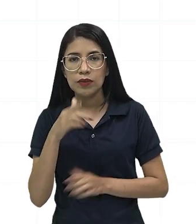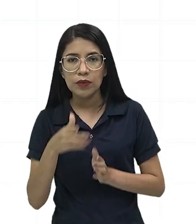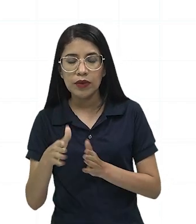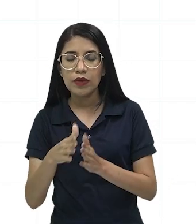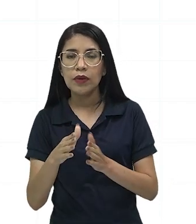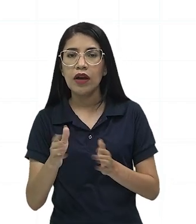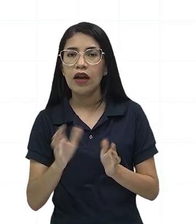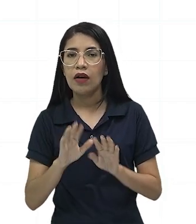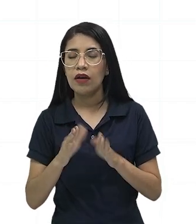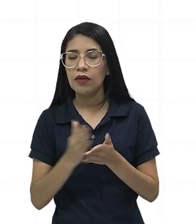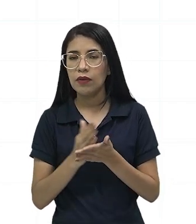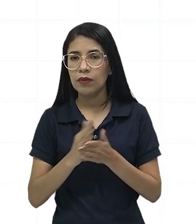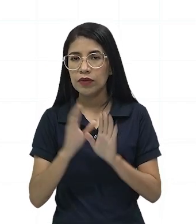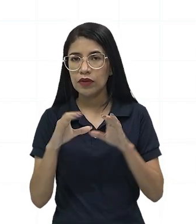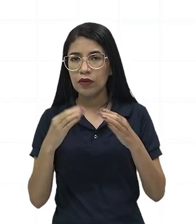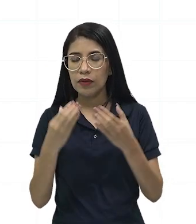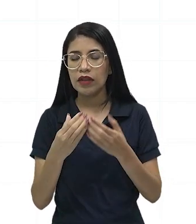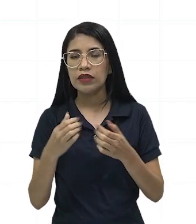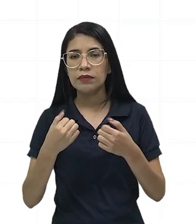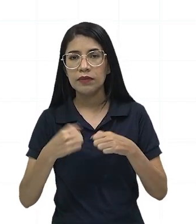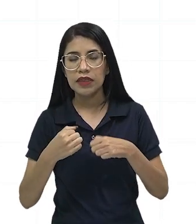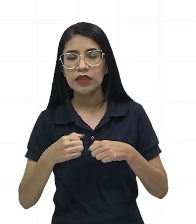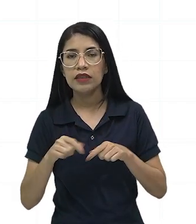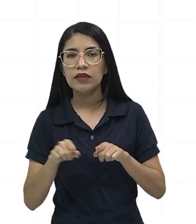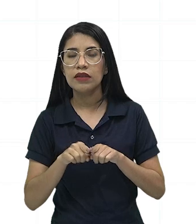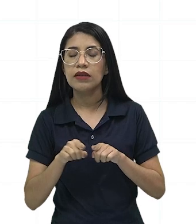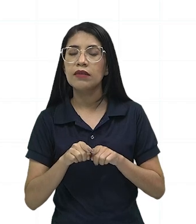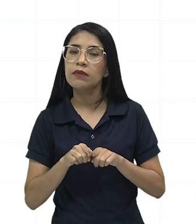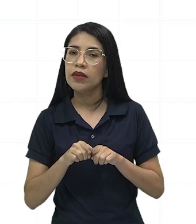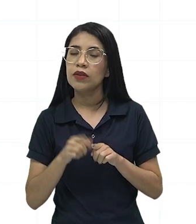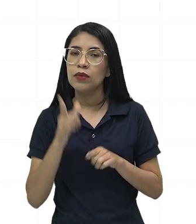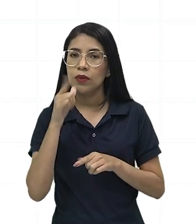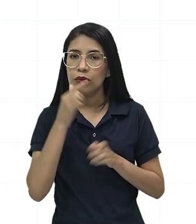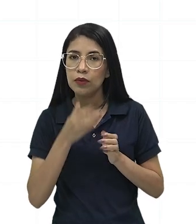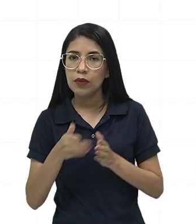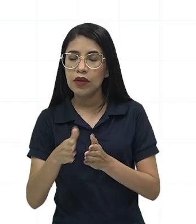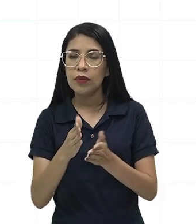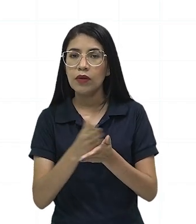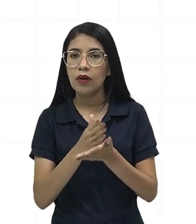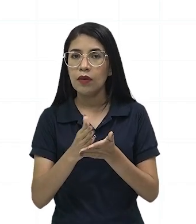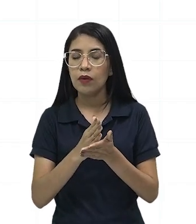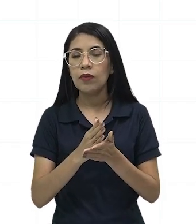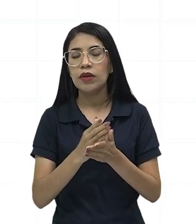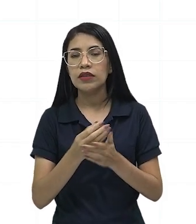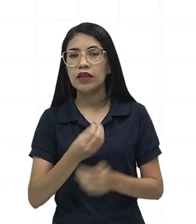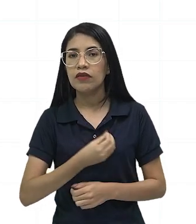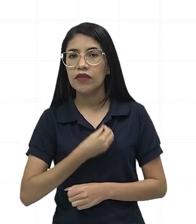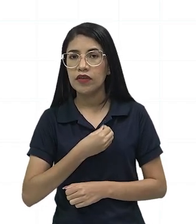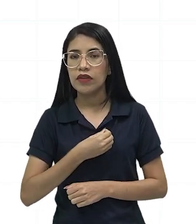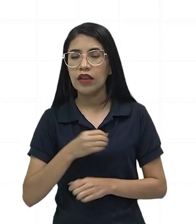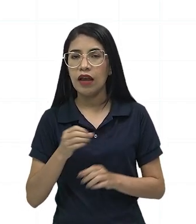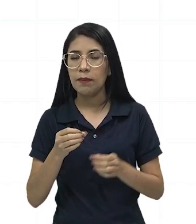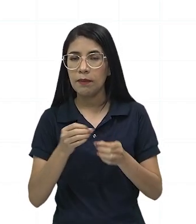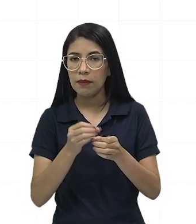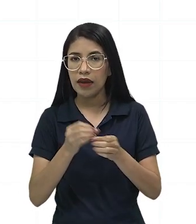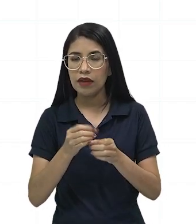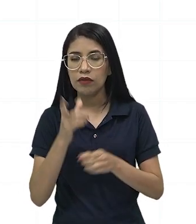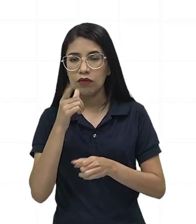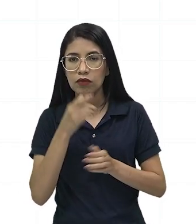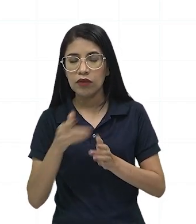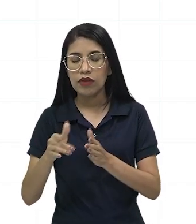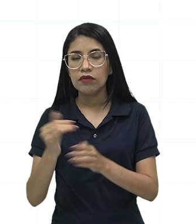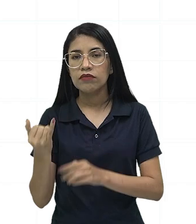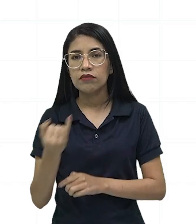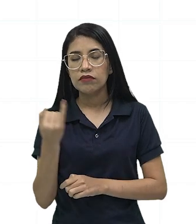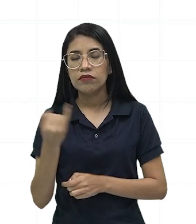dos rios. Não existe rio em todo lugar, obviamente, mas os rios para as comunidades, para os grupos que precisam, é um elemento